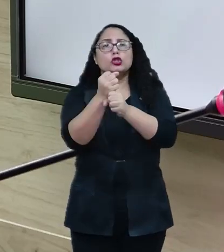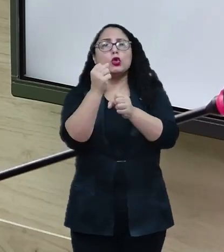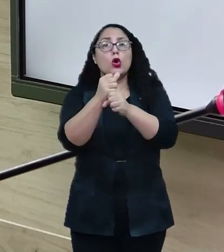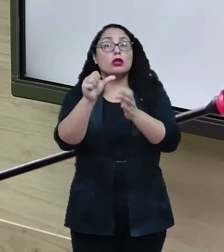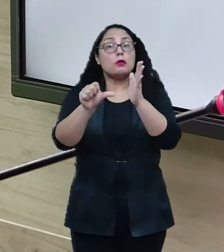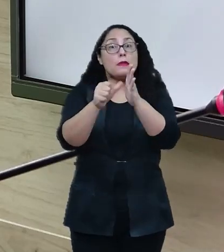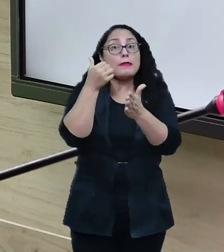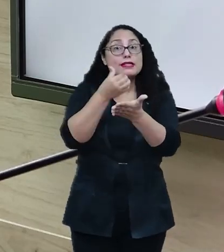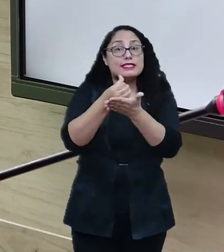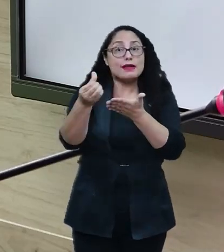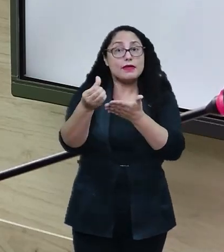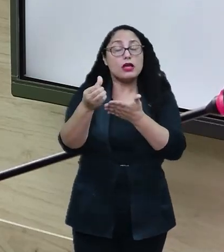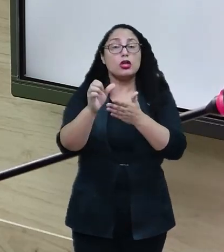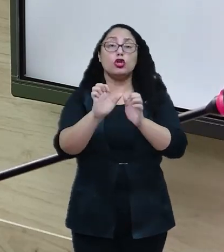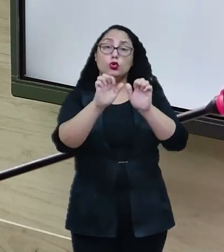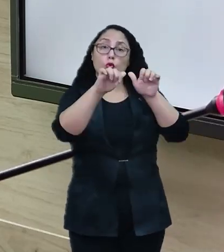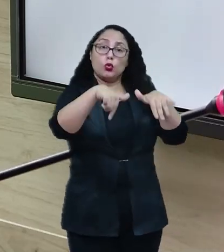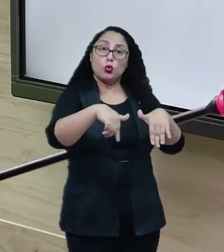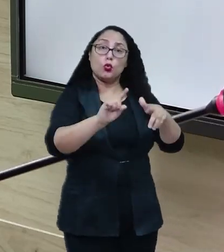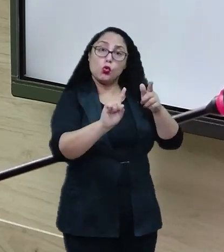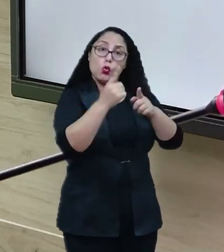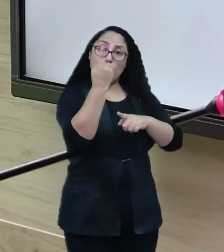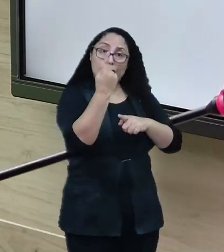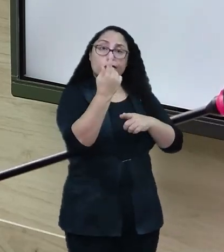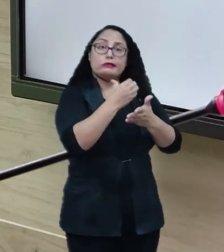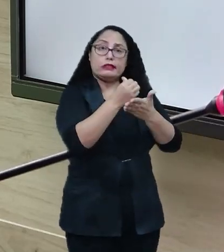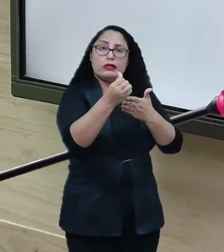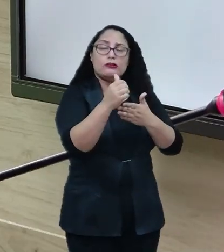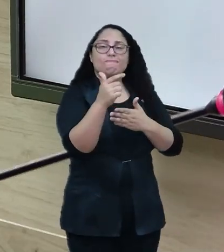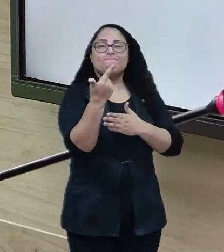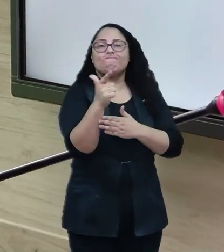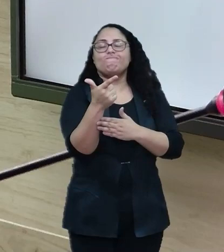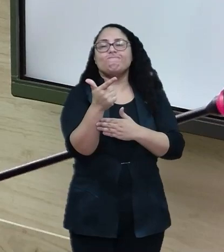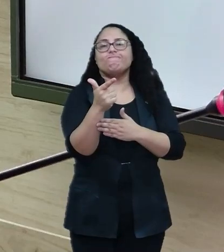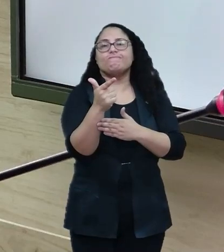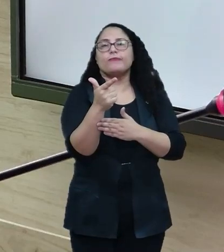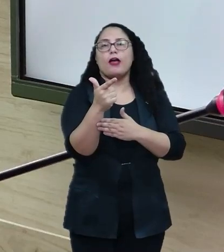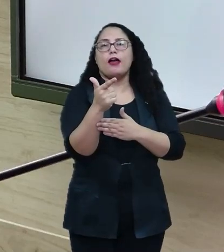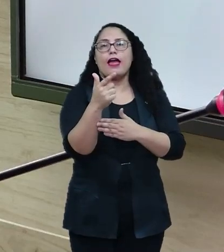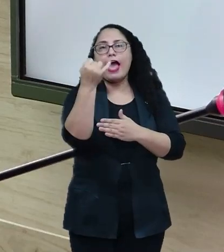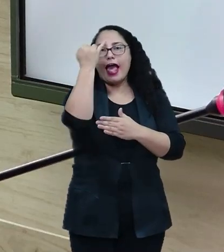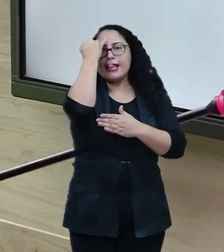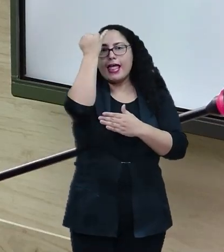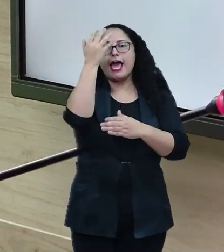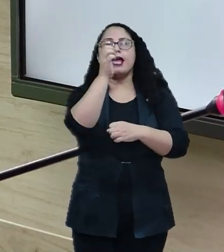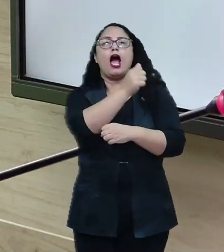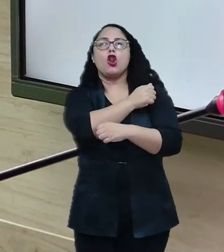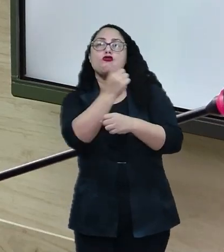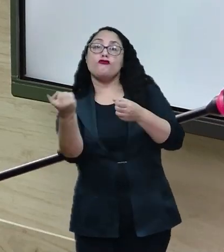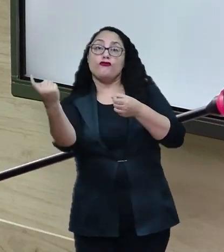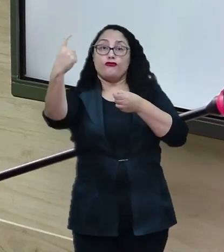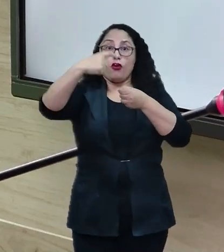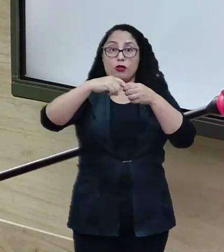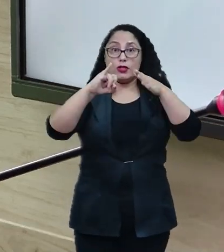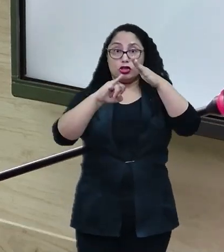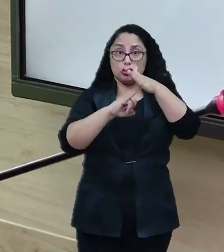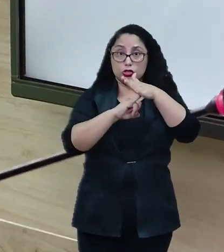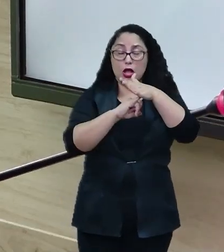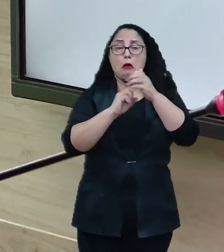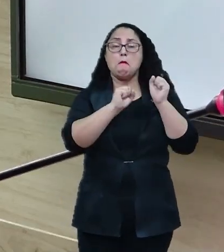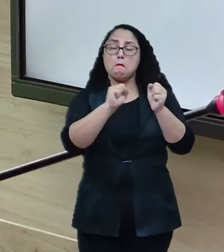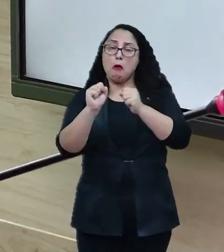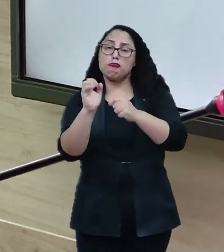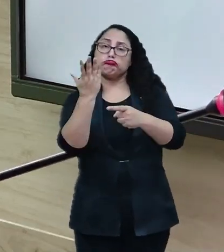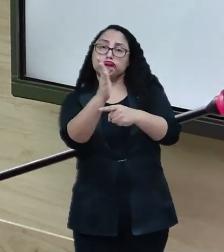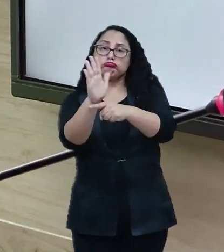do primeiro semestre. E do último semestre, porque no último semestre a gente não... a ideia é que o estudante volte para a instituição e ele ainda possa